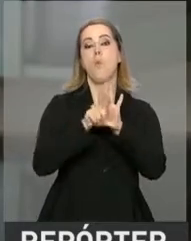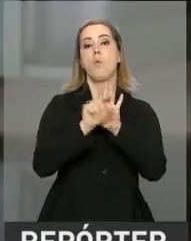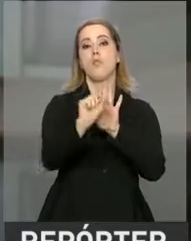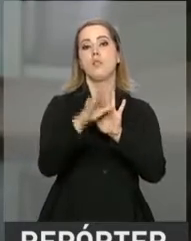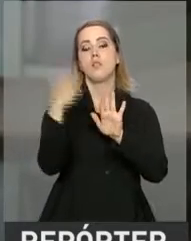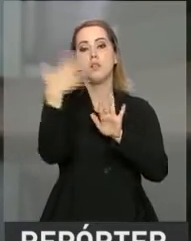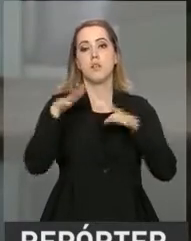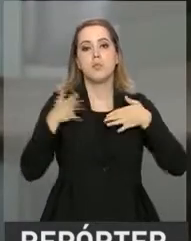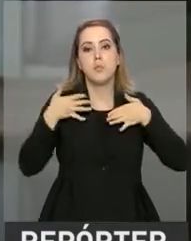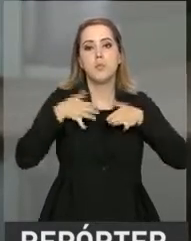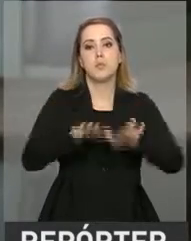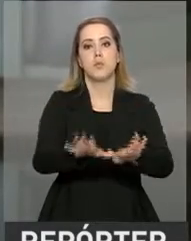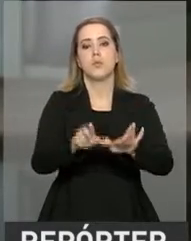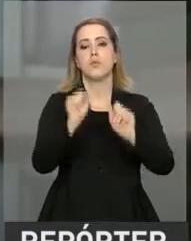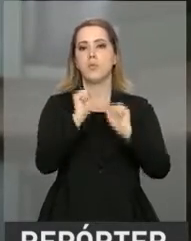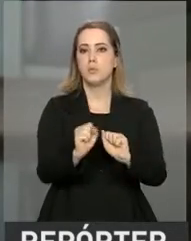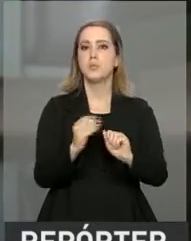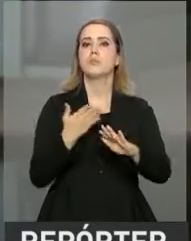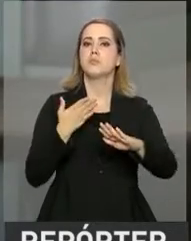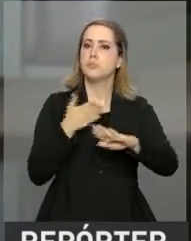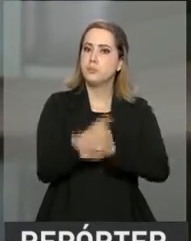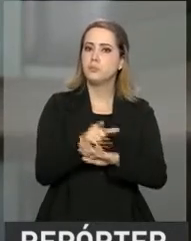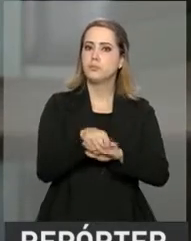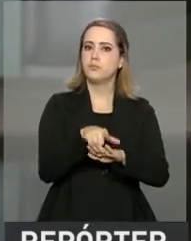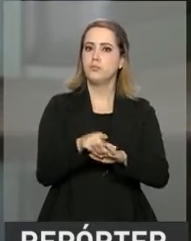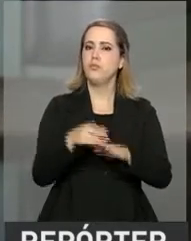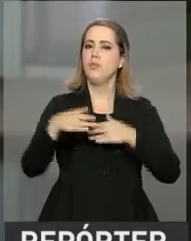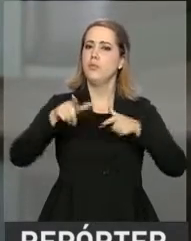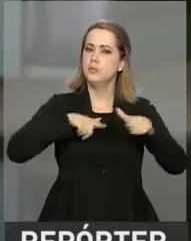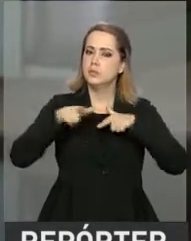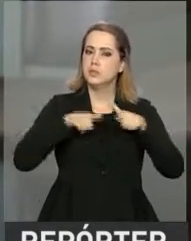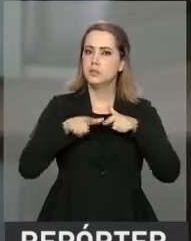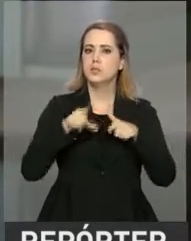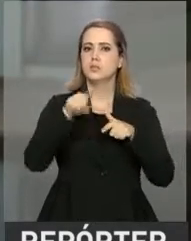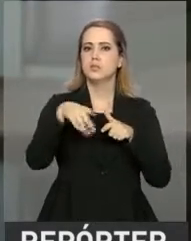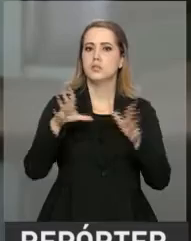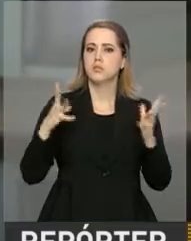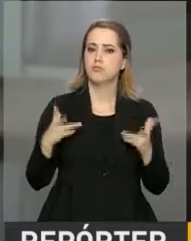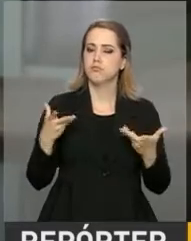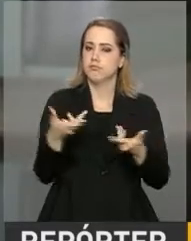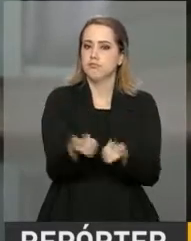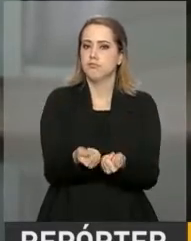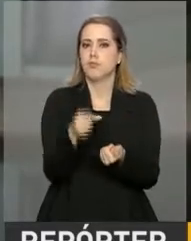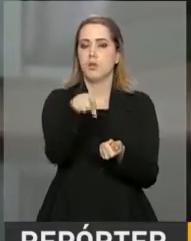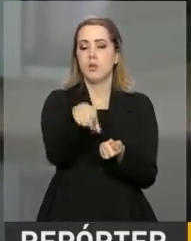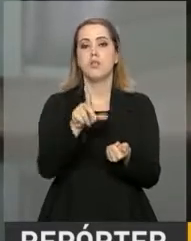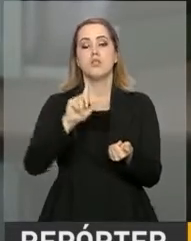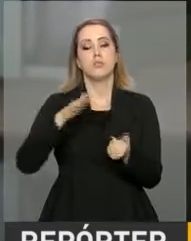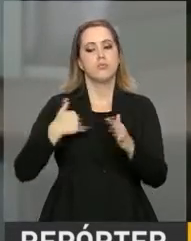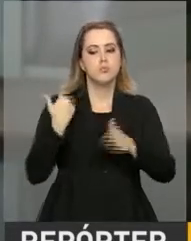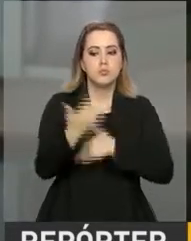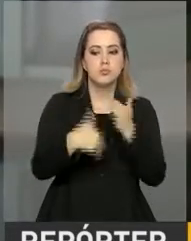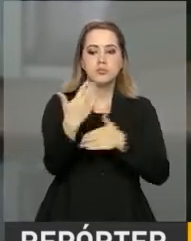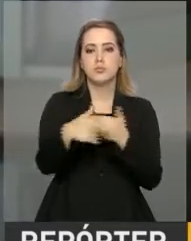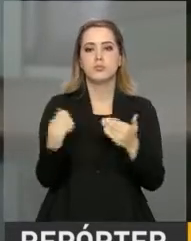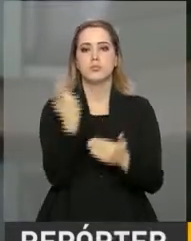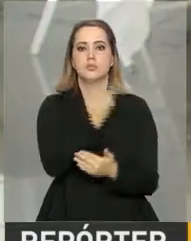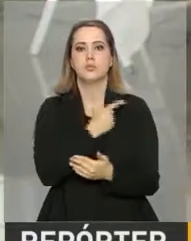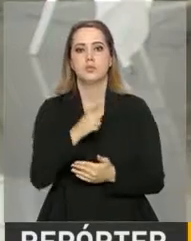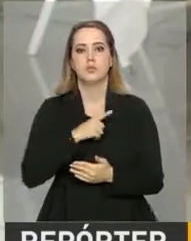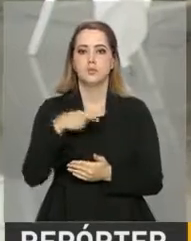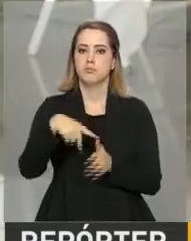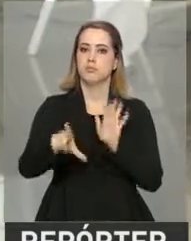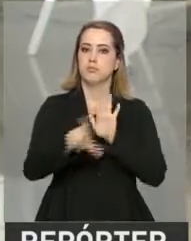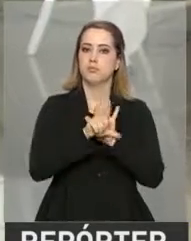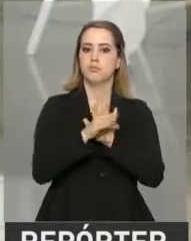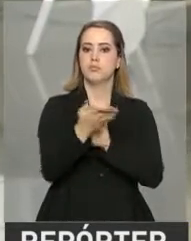convenção aplicável, uma forma de torná-la efetiva. Isso é o grande avanço que nós temos para a legislação.